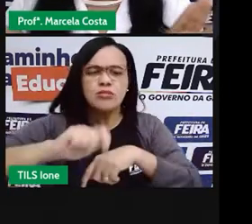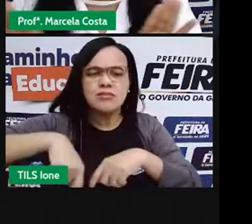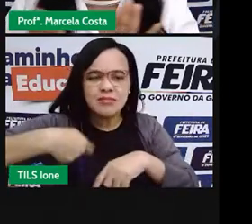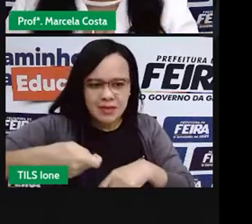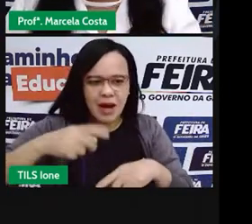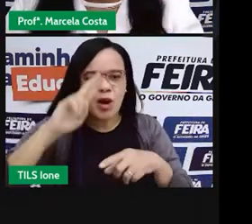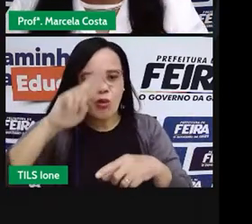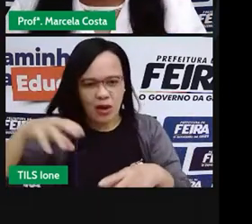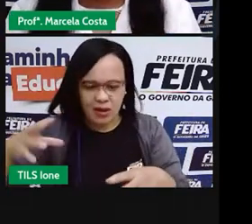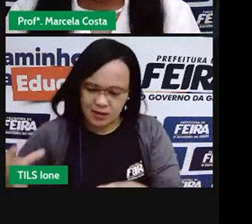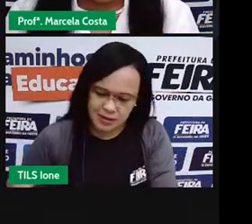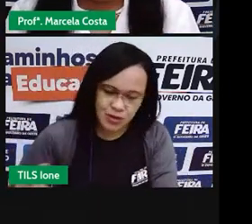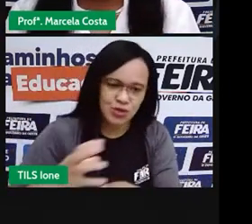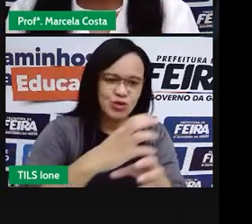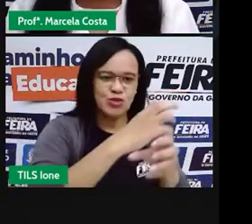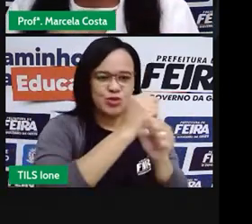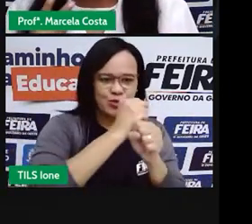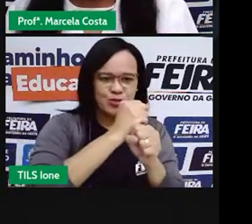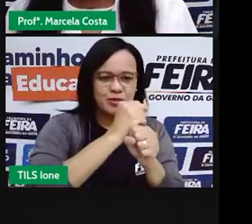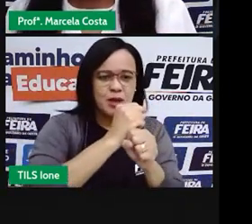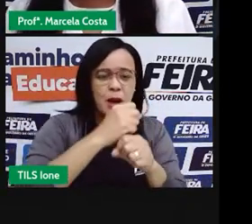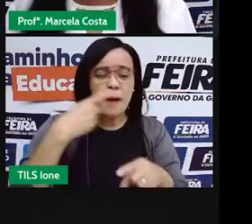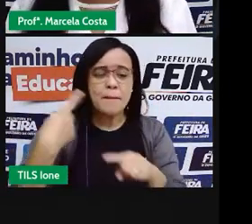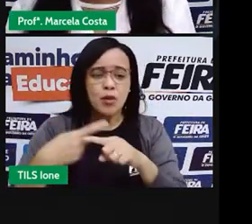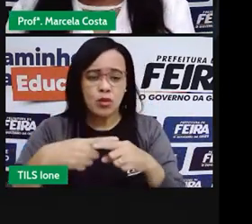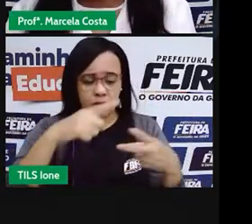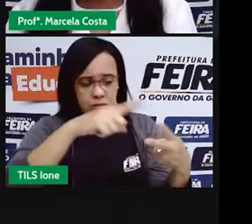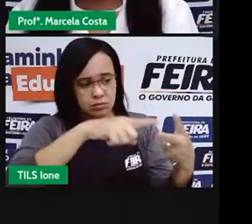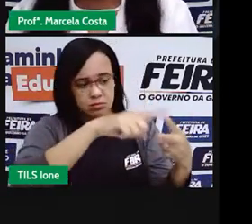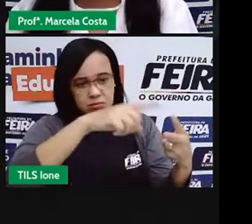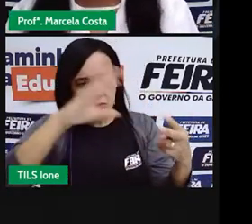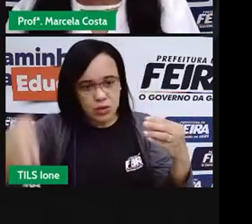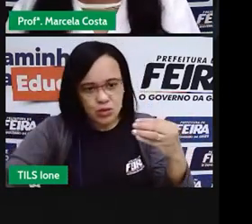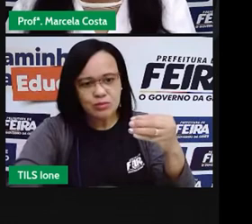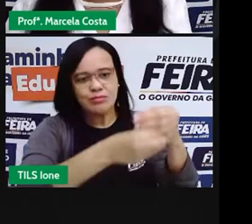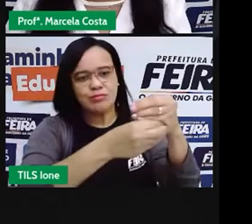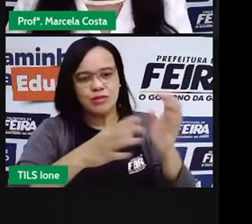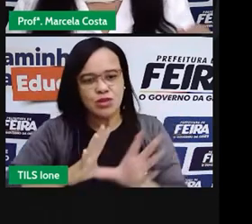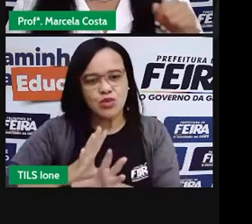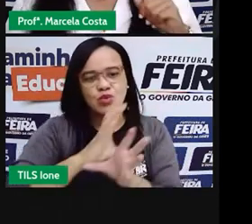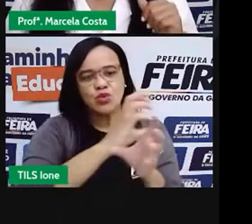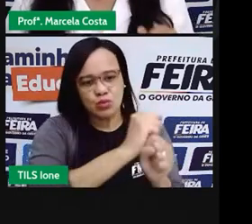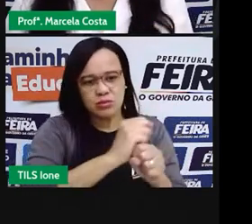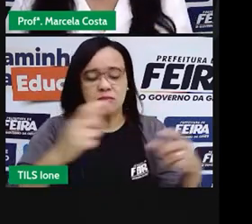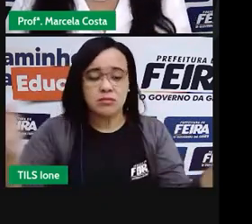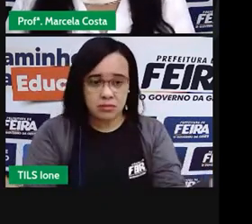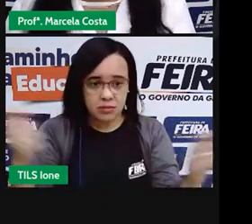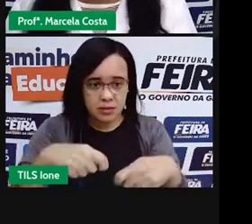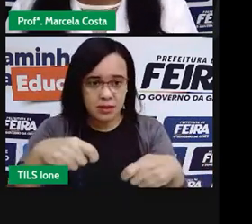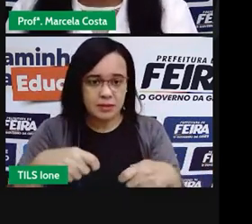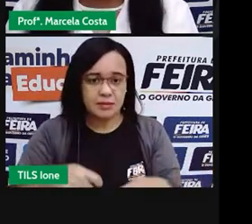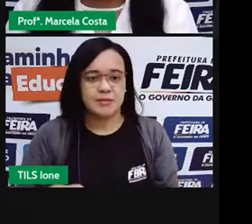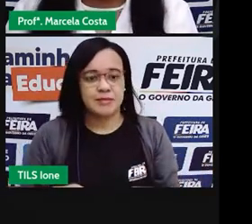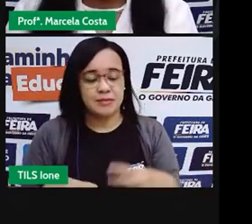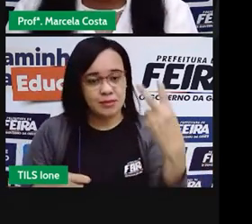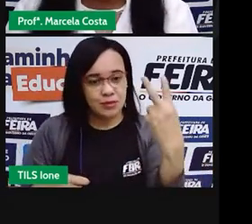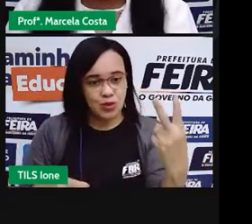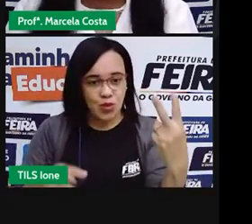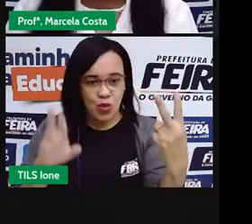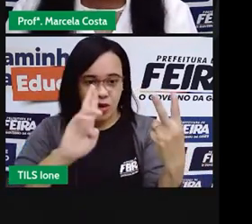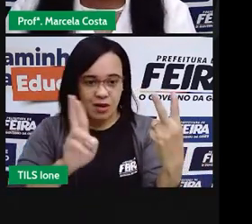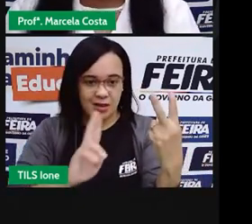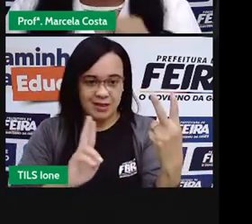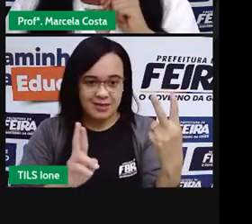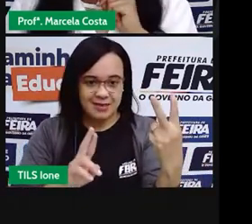vai juntar os valores de dois produtos. Então, ó, a nota de R$2,